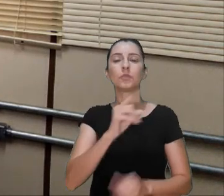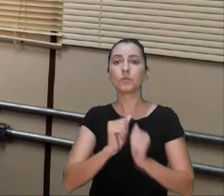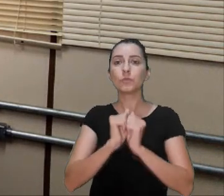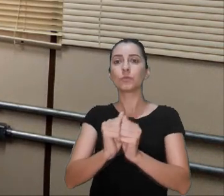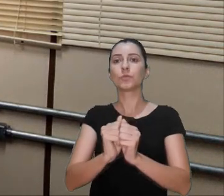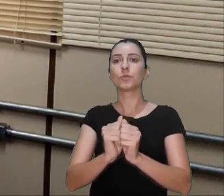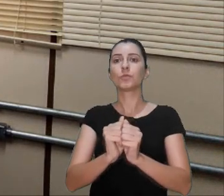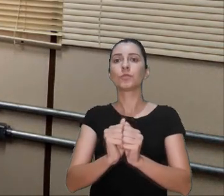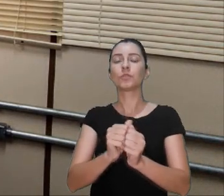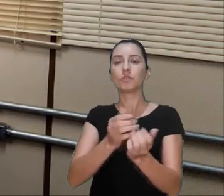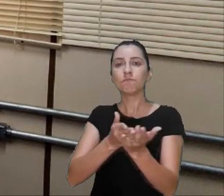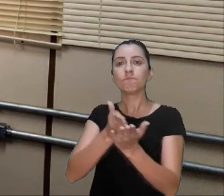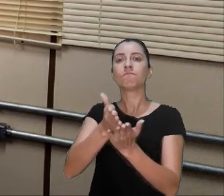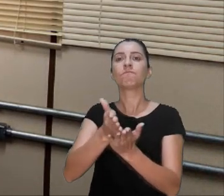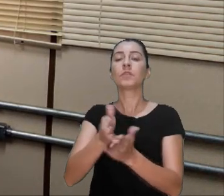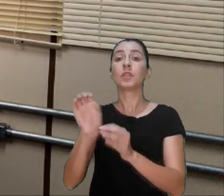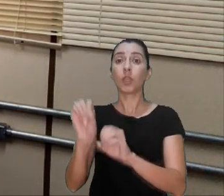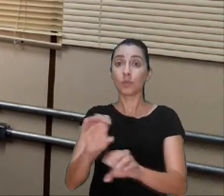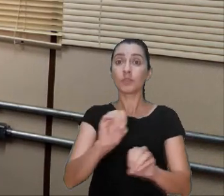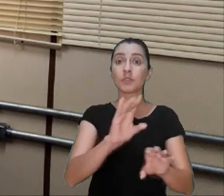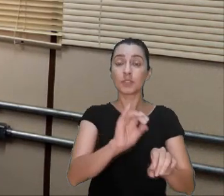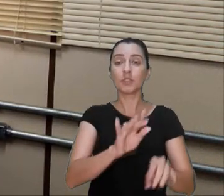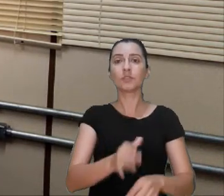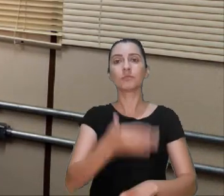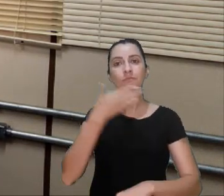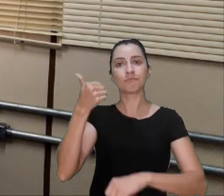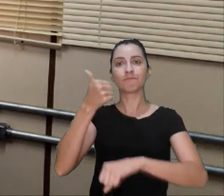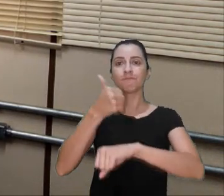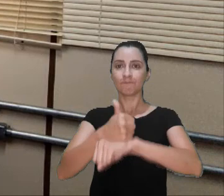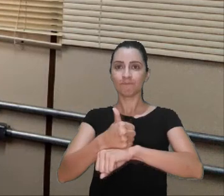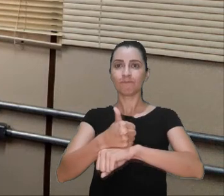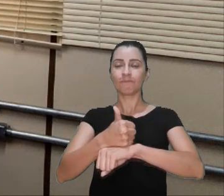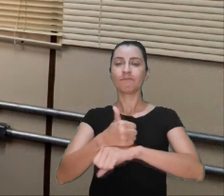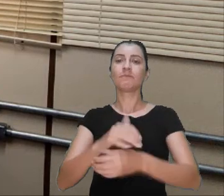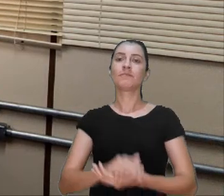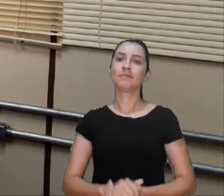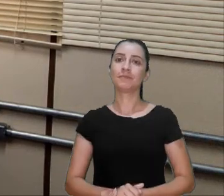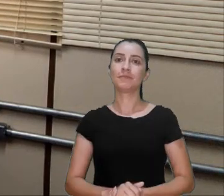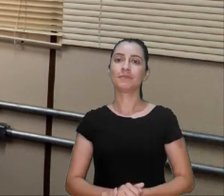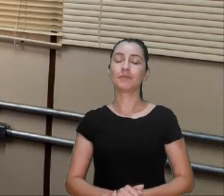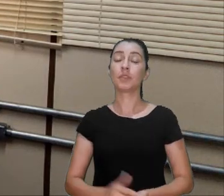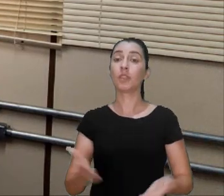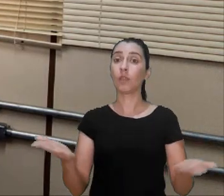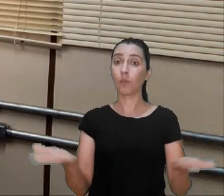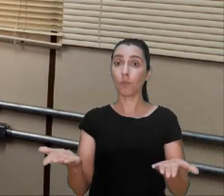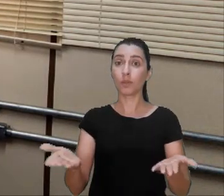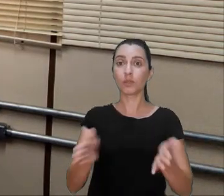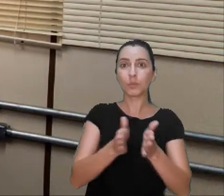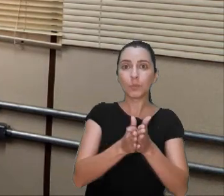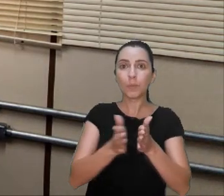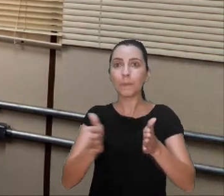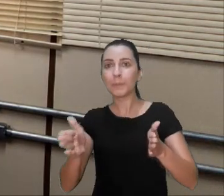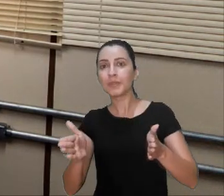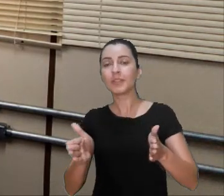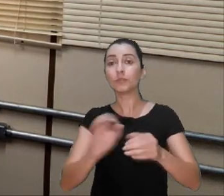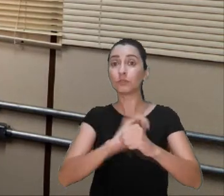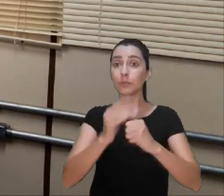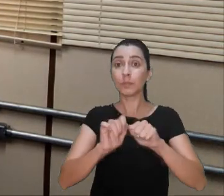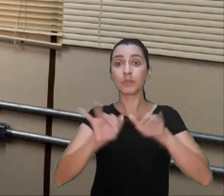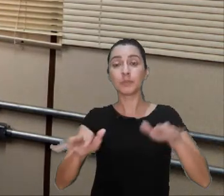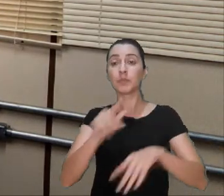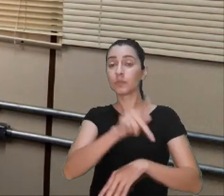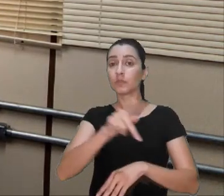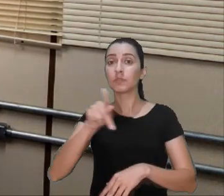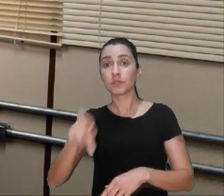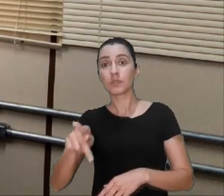que temos para caminharmos juntos em direção à educação que cumpra com o seu objetivo, mesmo no